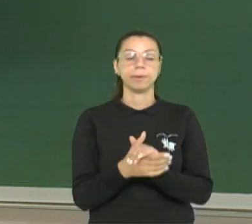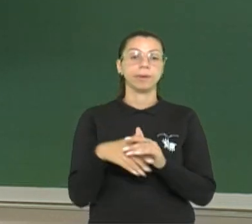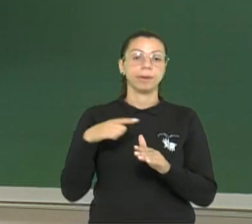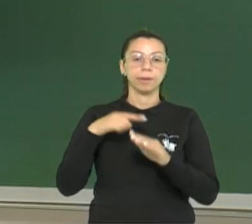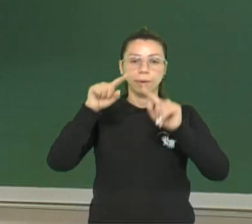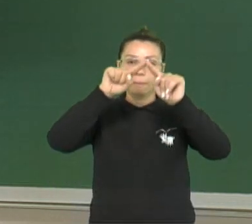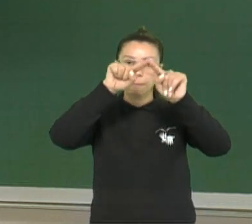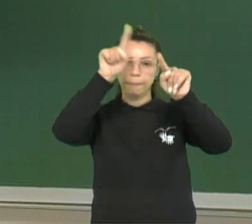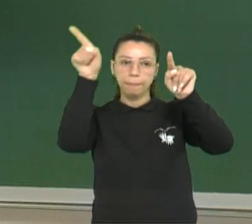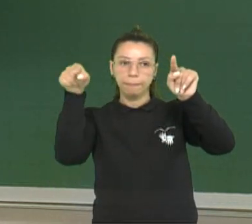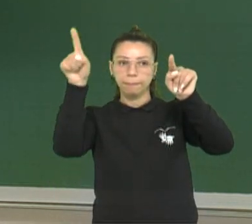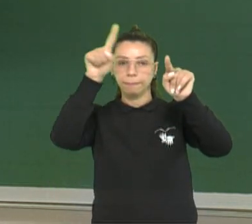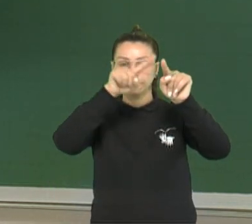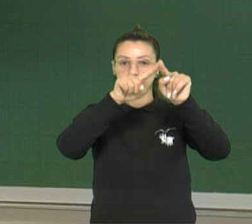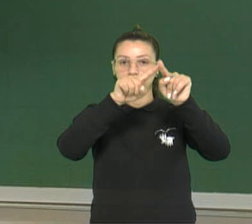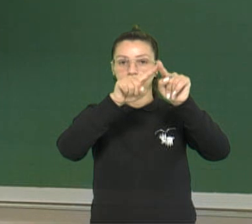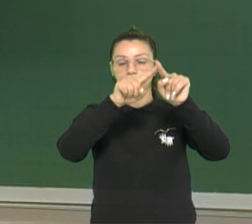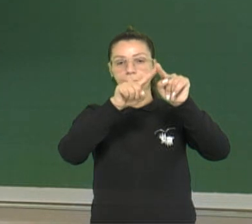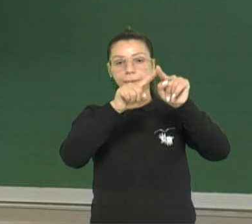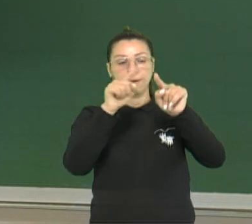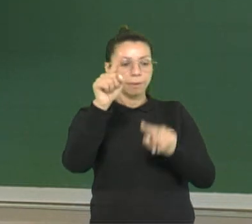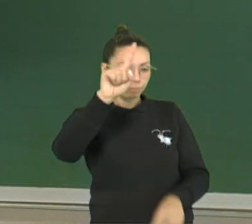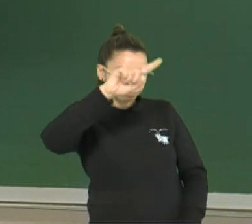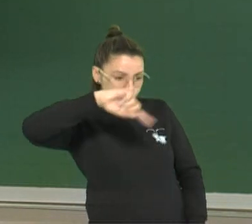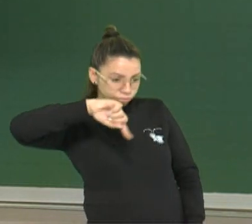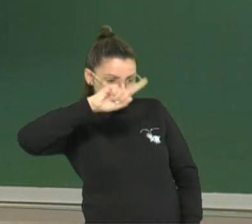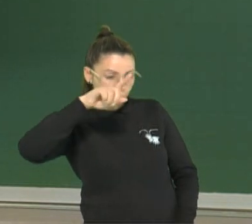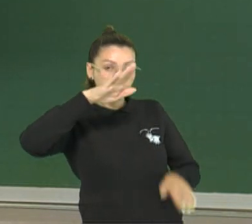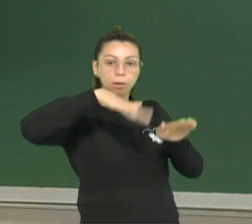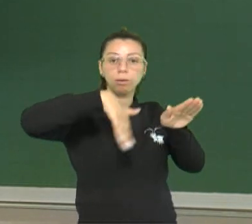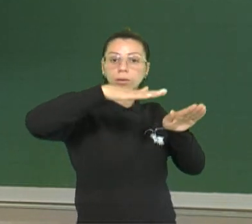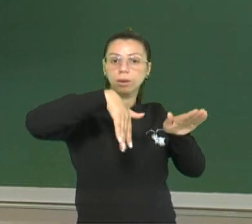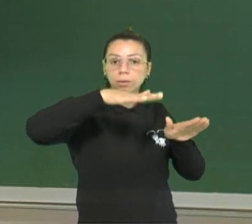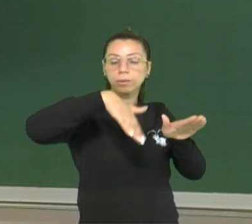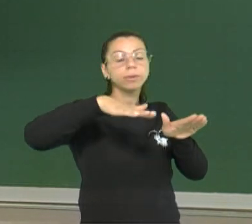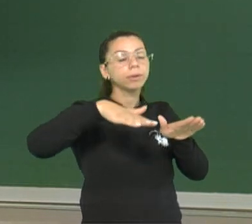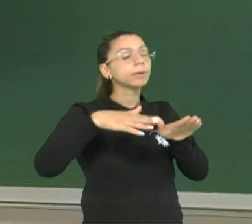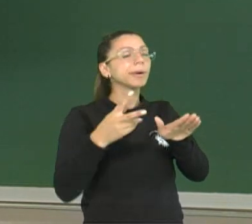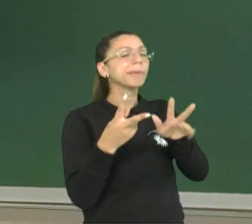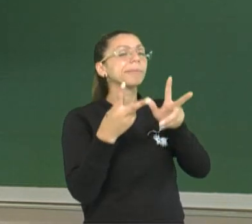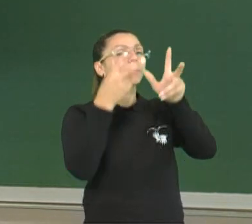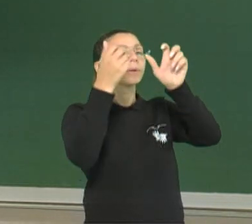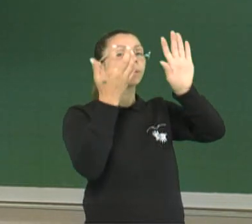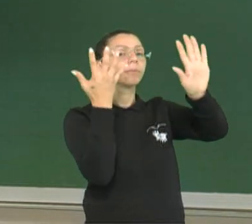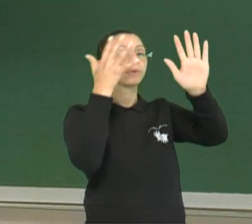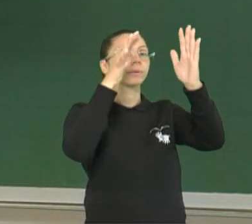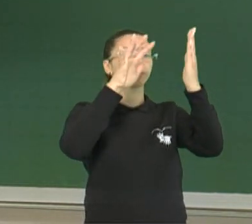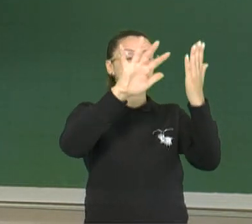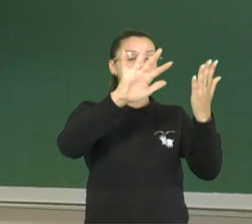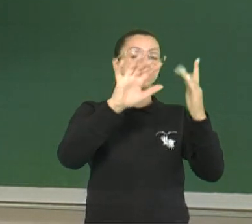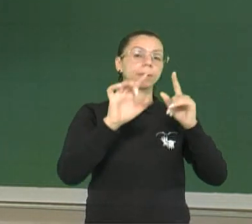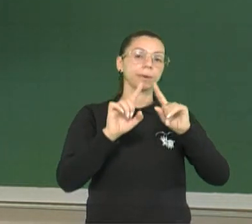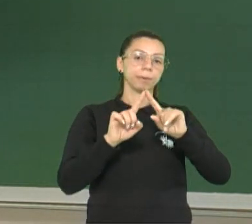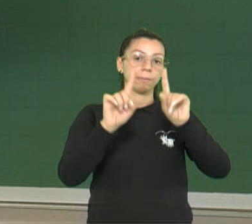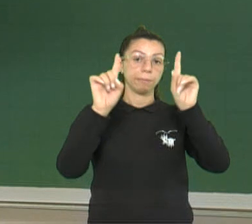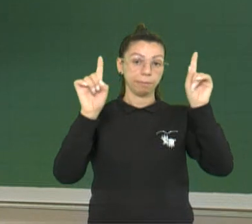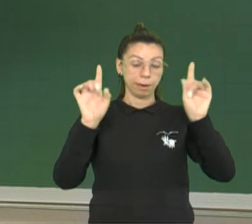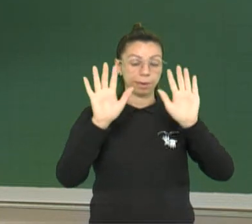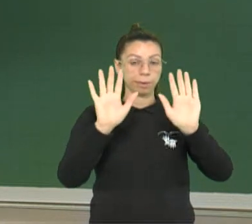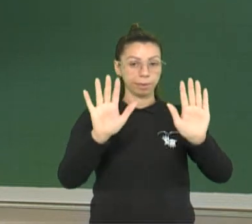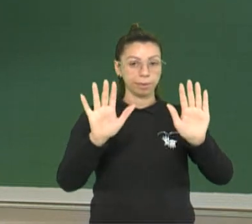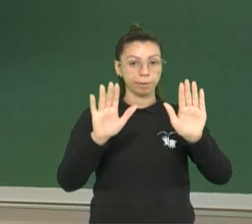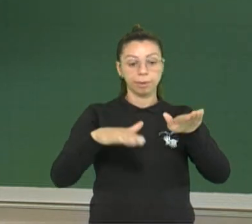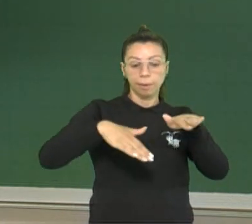região aqui e na região litorânea, nós vamos perceber o clima tropical. Por mais que a